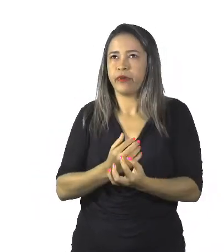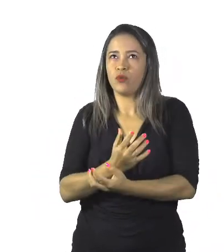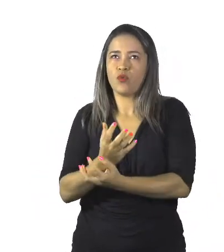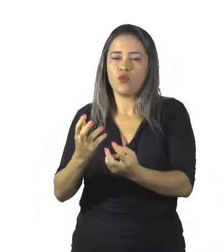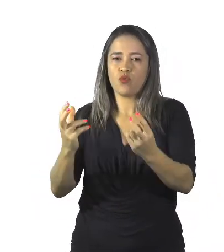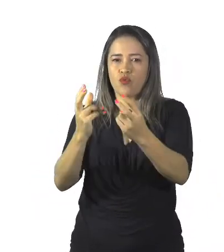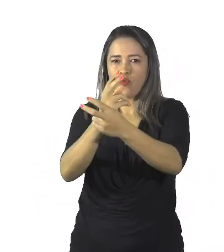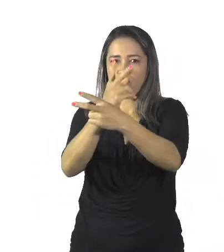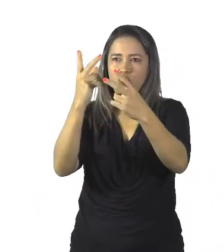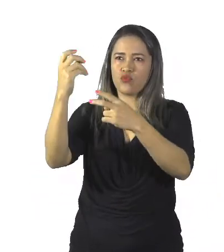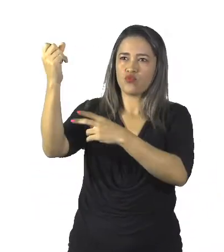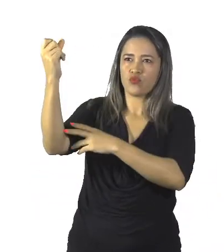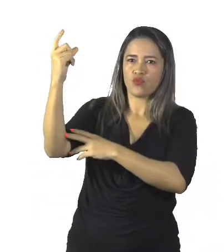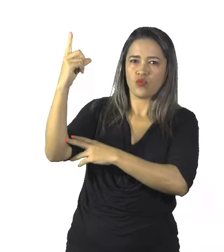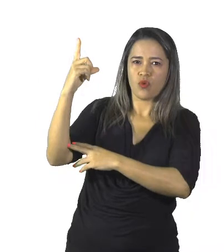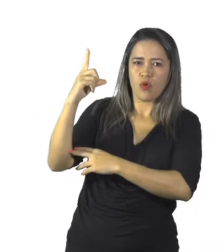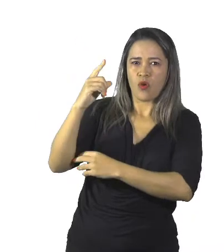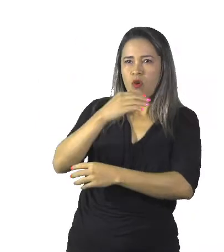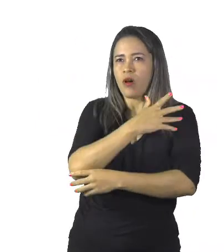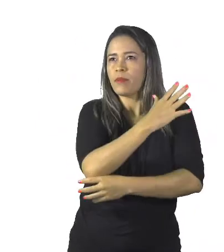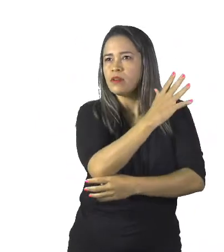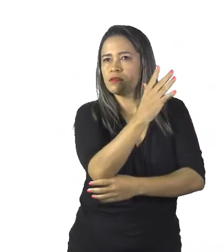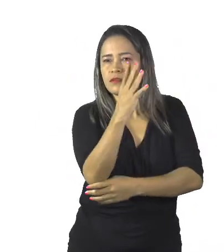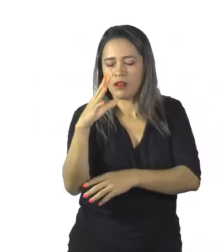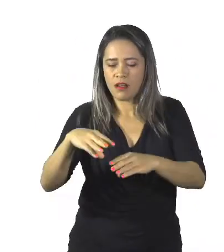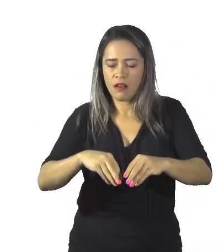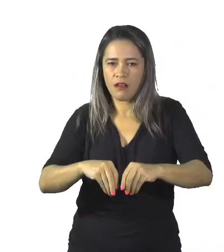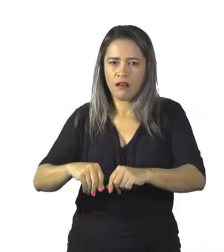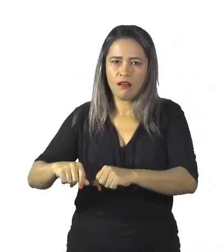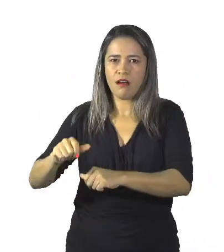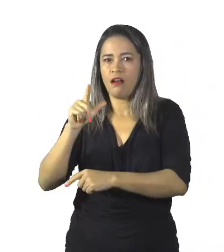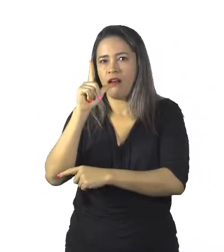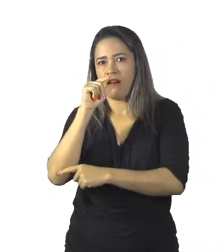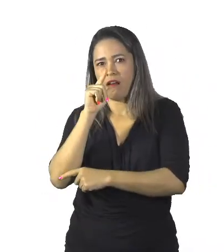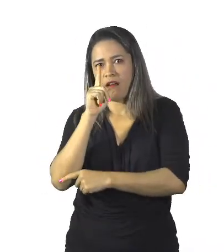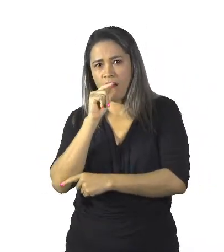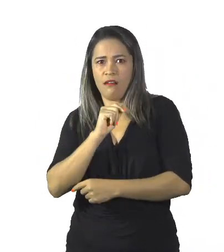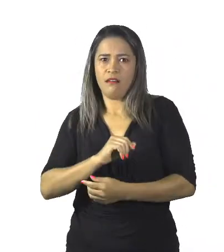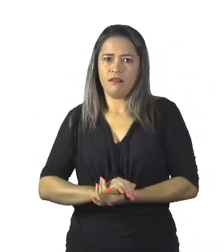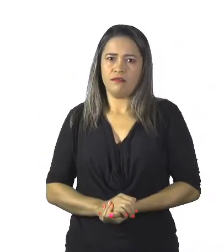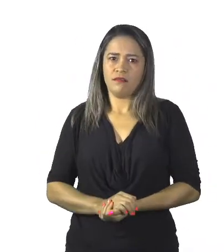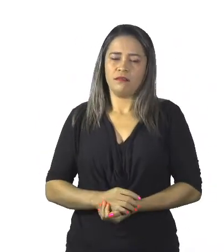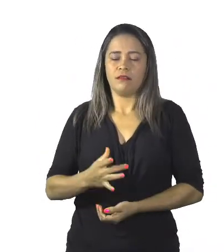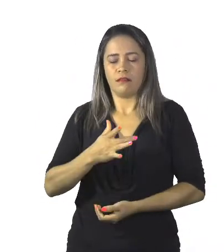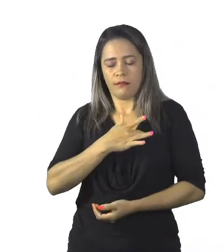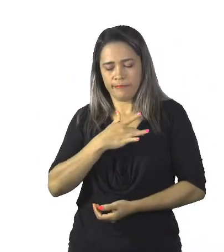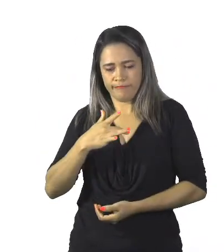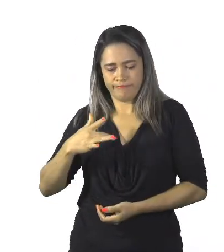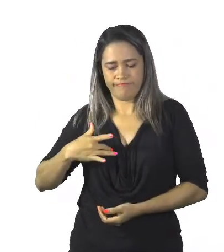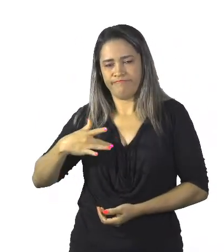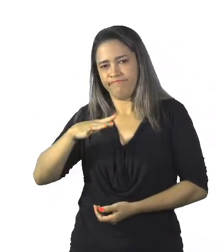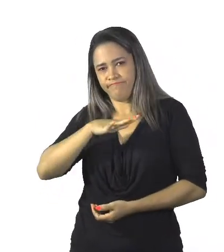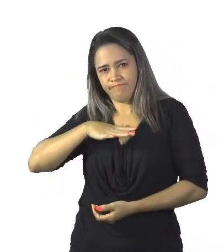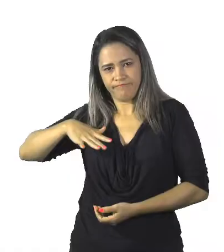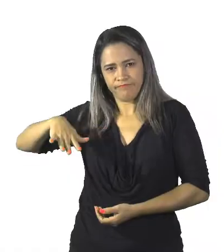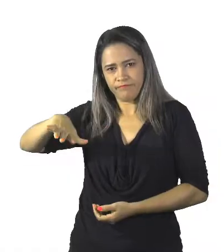o solo, as paisagens, a água e a saúde de um modo